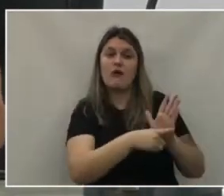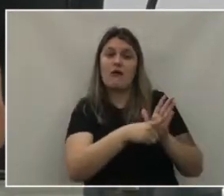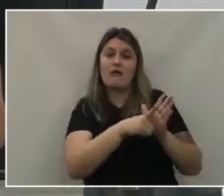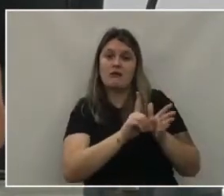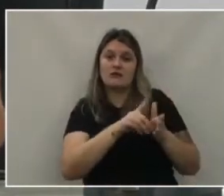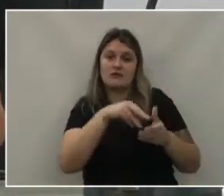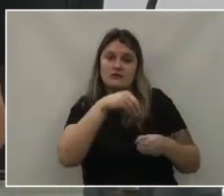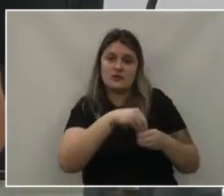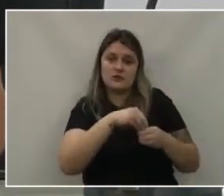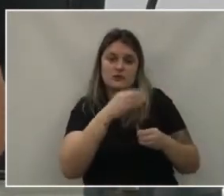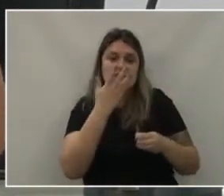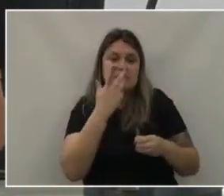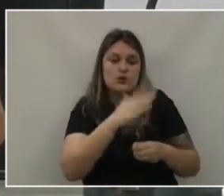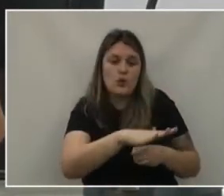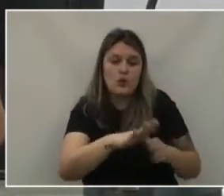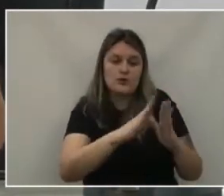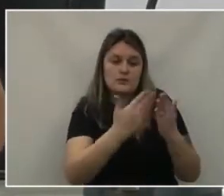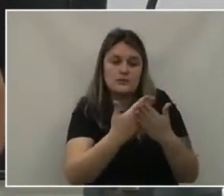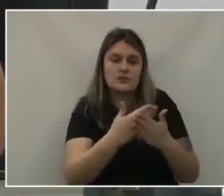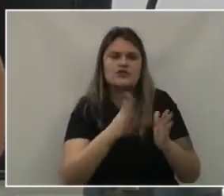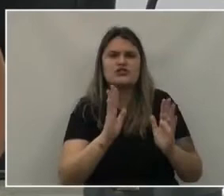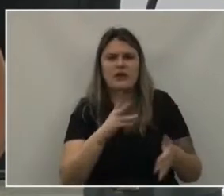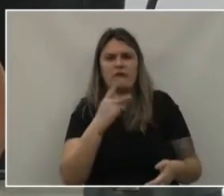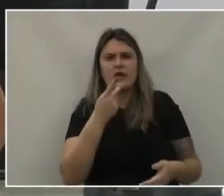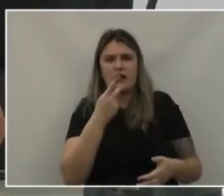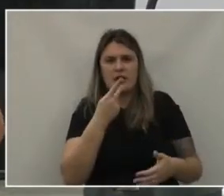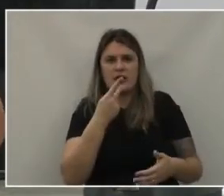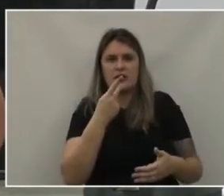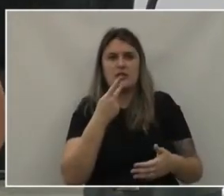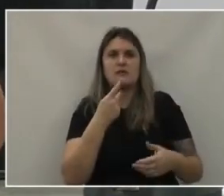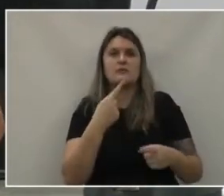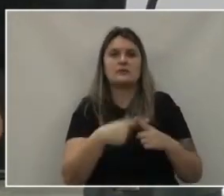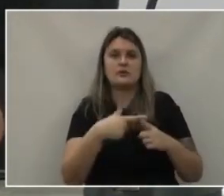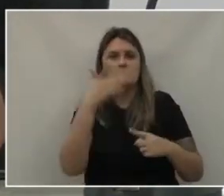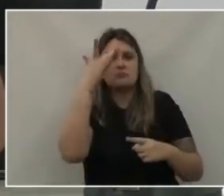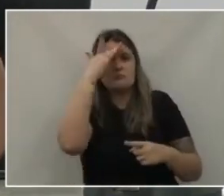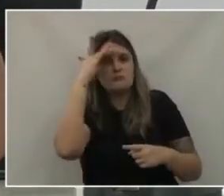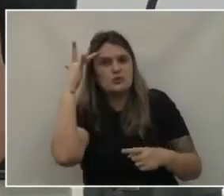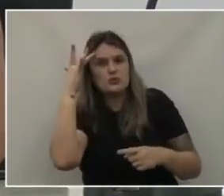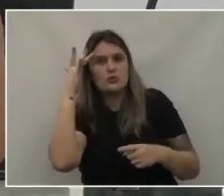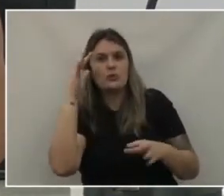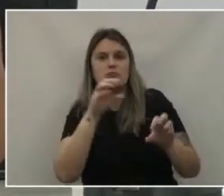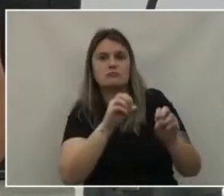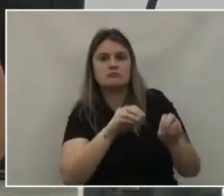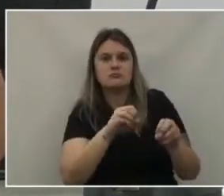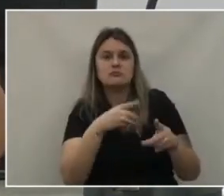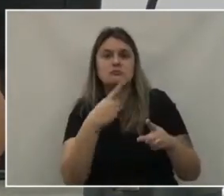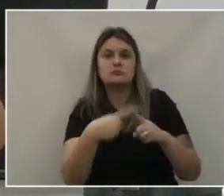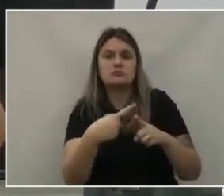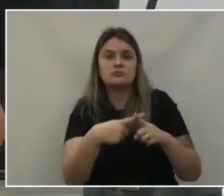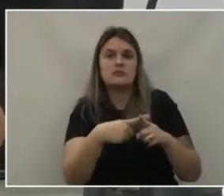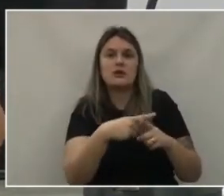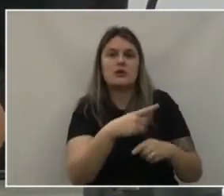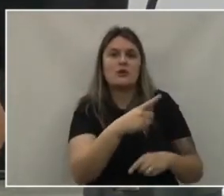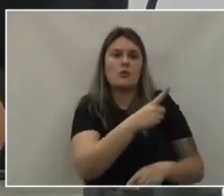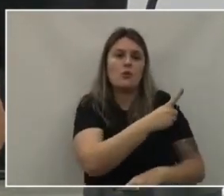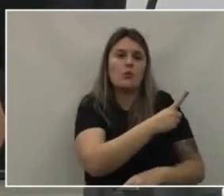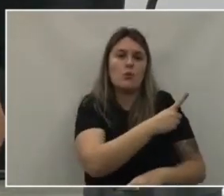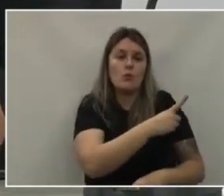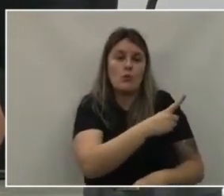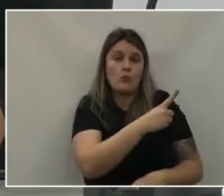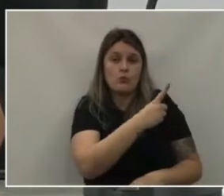do ICMEIS. Já falei várias vezes com o pessoal da educação, porque é de 1 a 2 anos que a